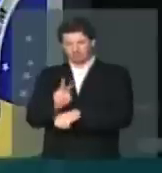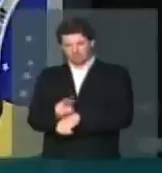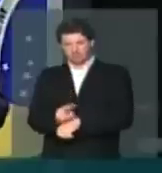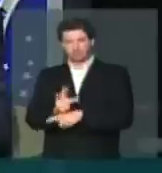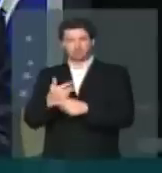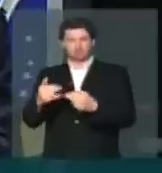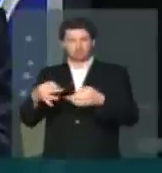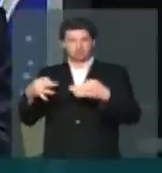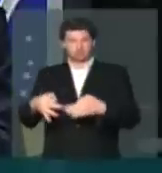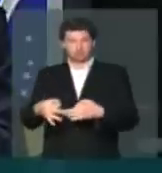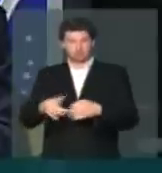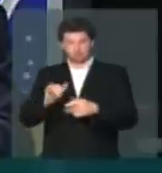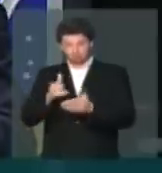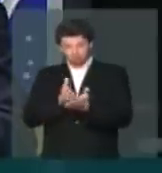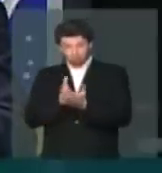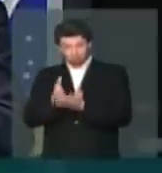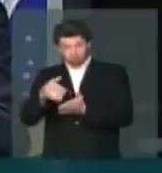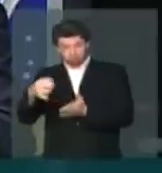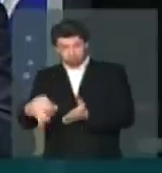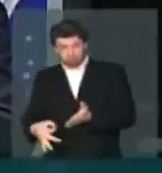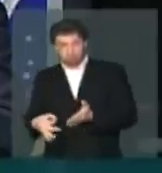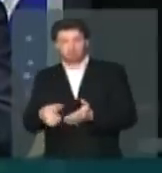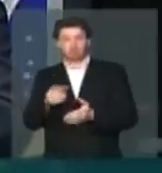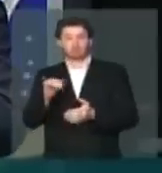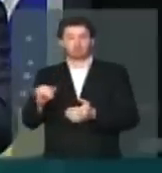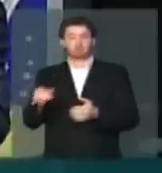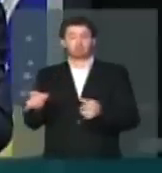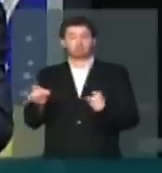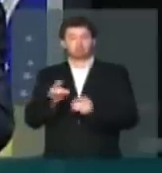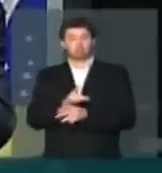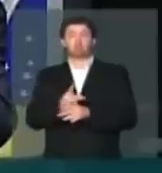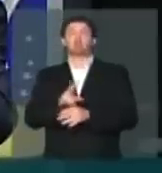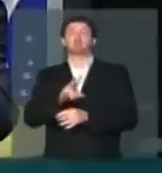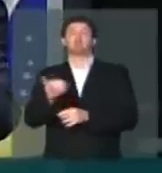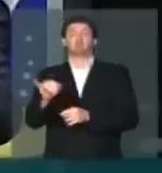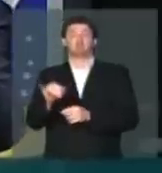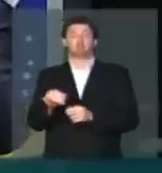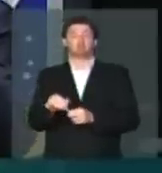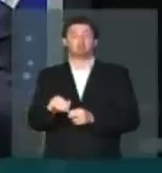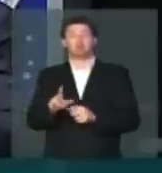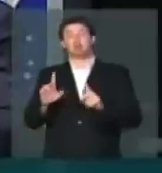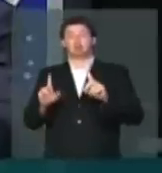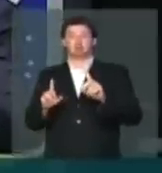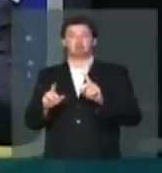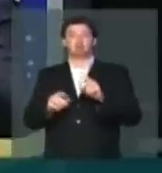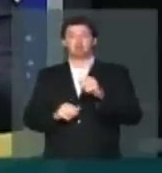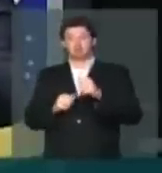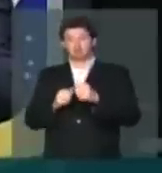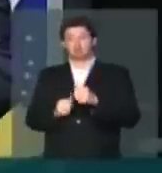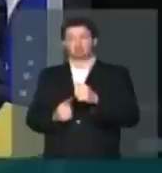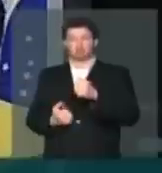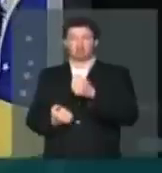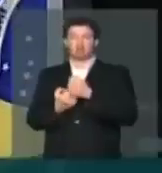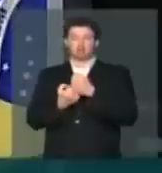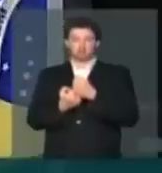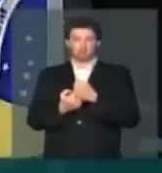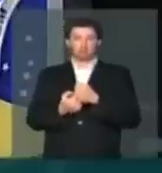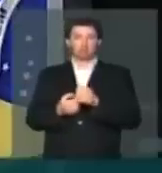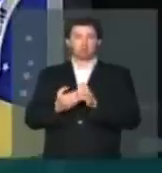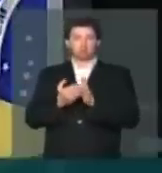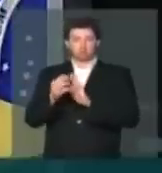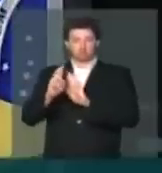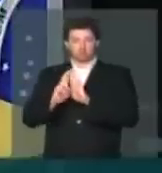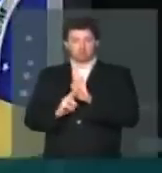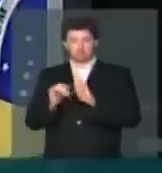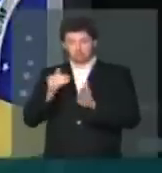fiscalização, cumprindo essa regra, se ela cumprir, ela passa a ser, aliás, ela é subsidiária, cumprindo a regra,